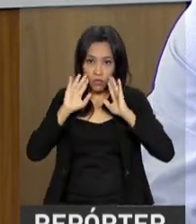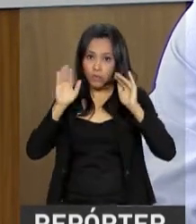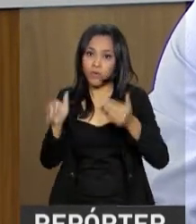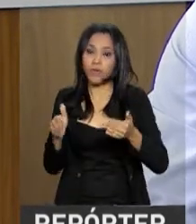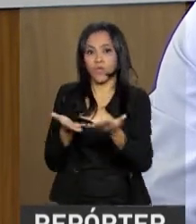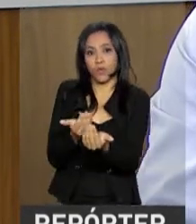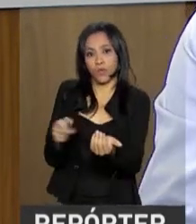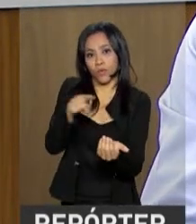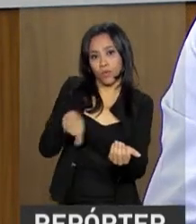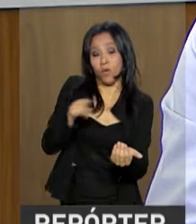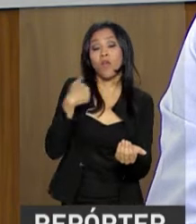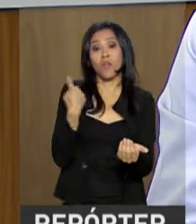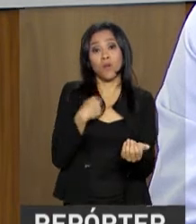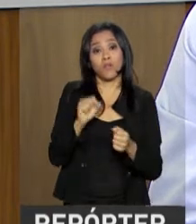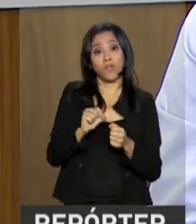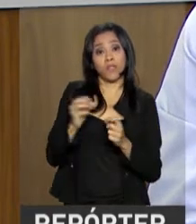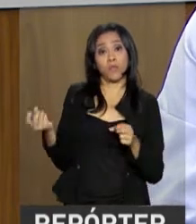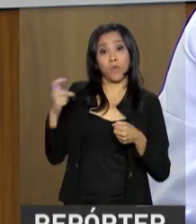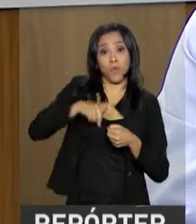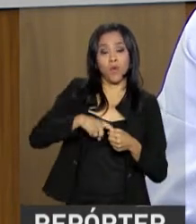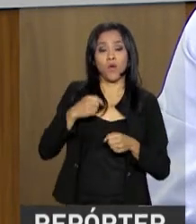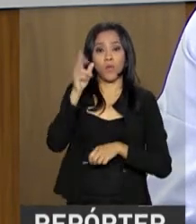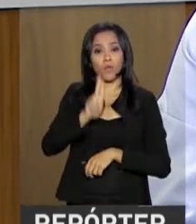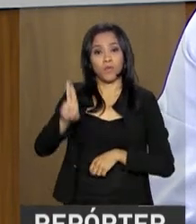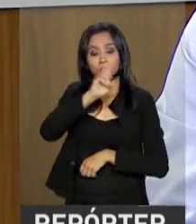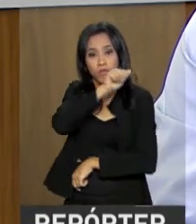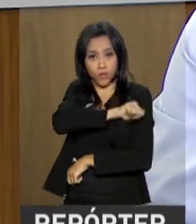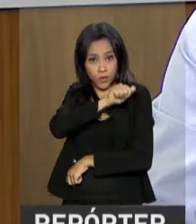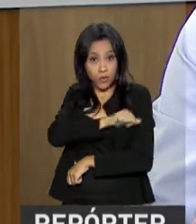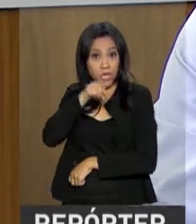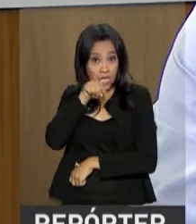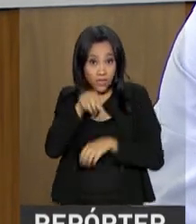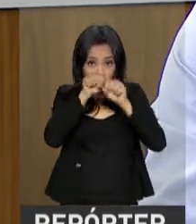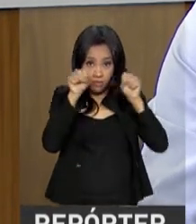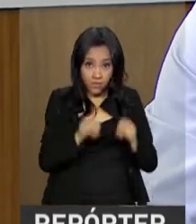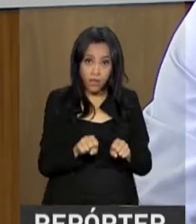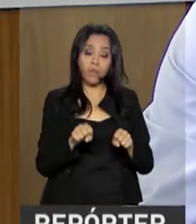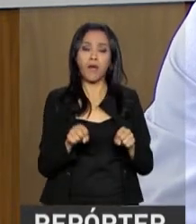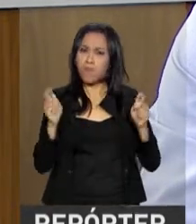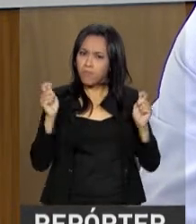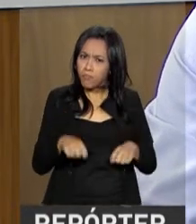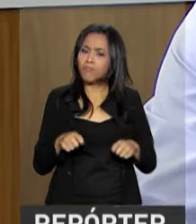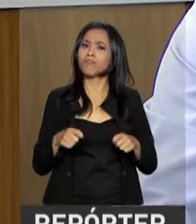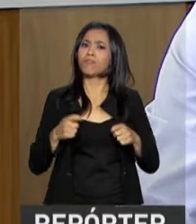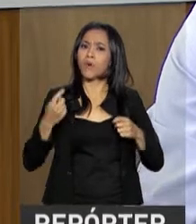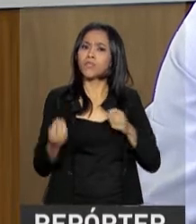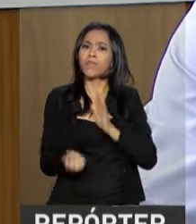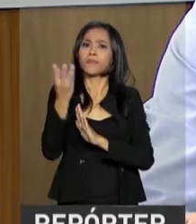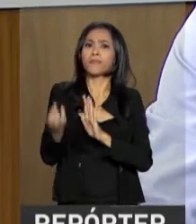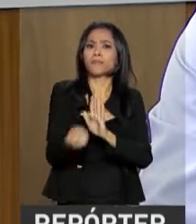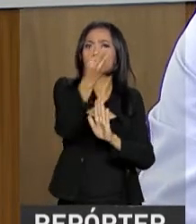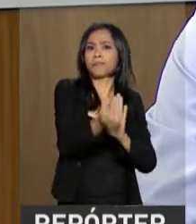com a Universidade Federal do Rio de Janeiro para que o Sistema Nacional de Juventude possa ser, de fato, conceituado,